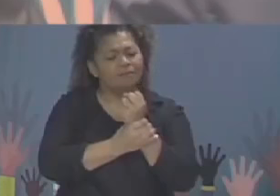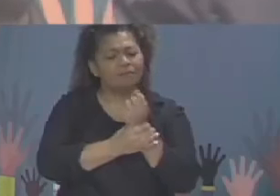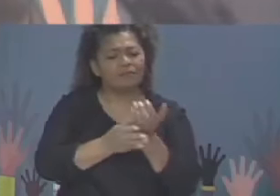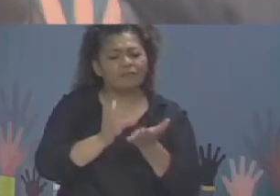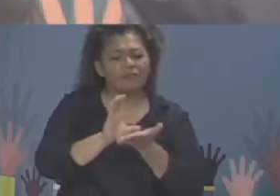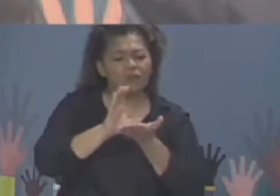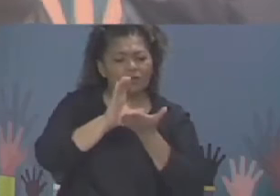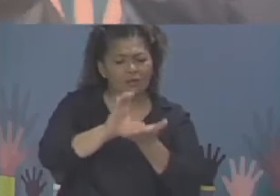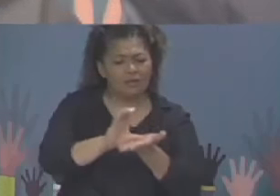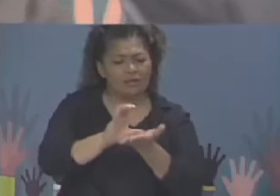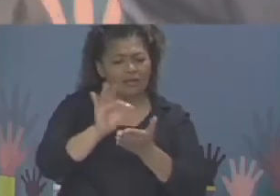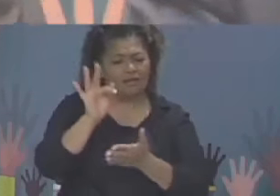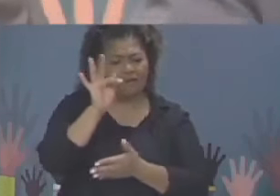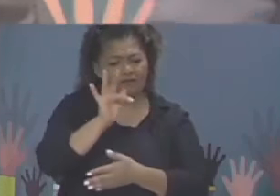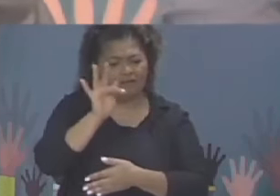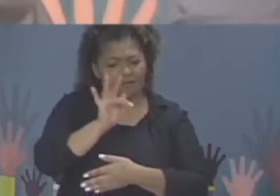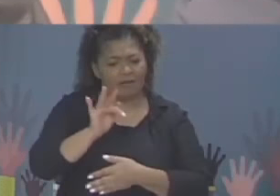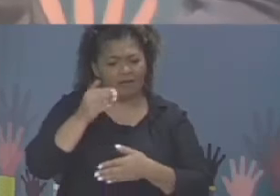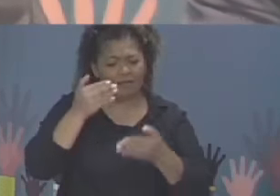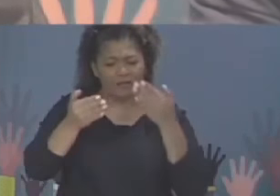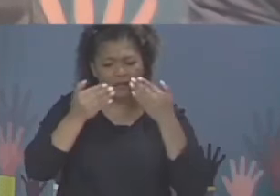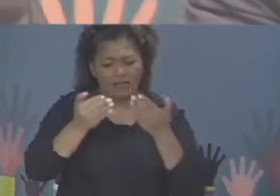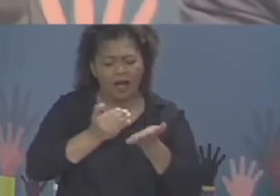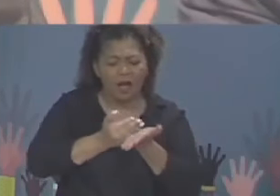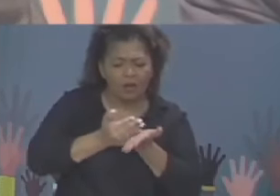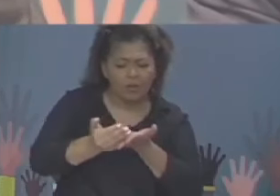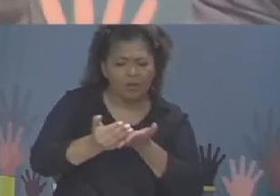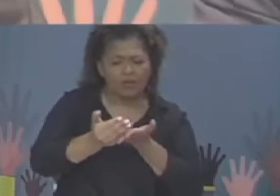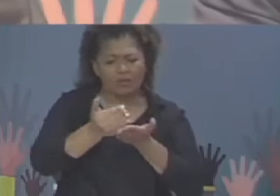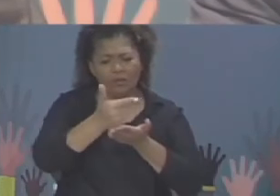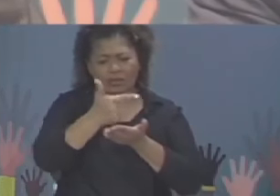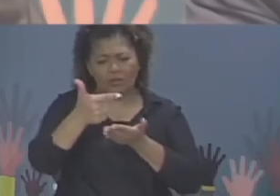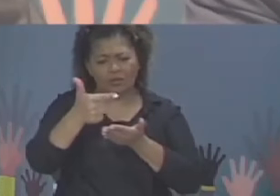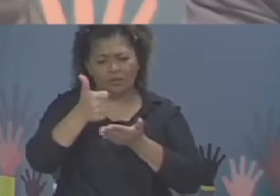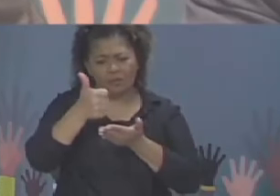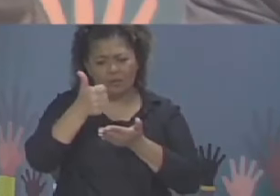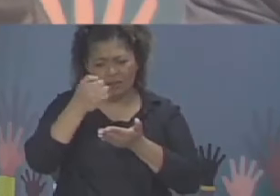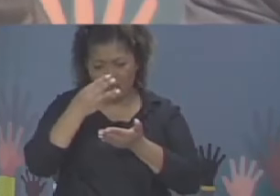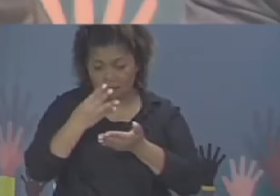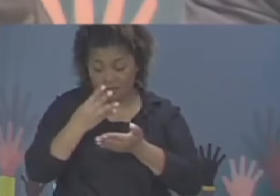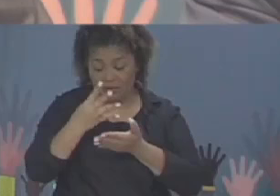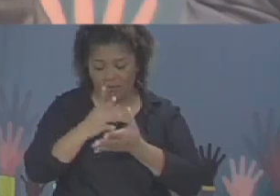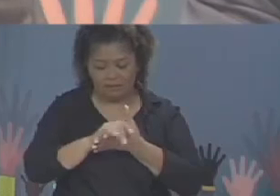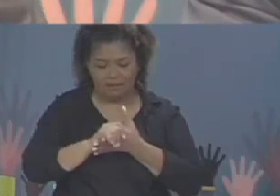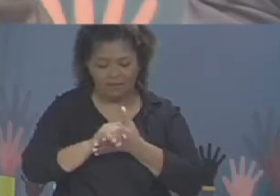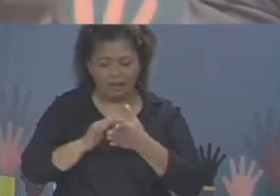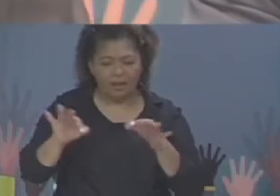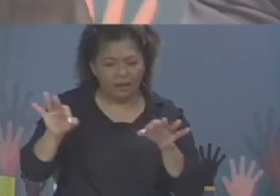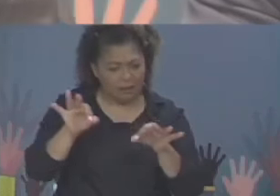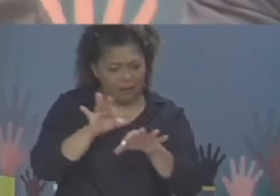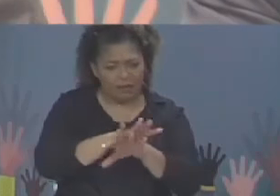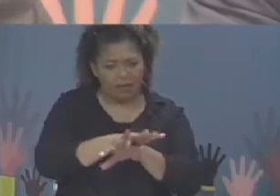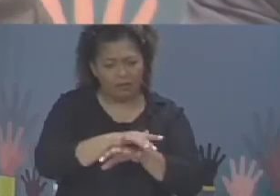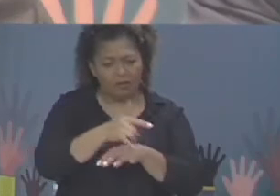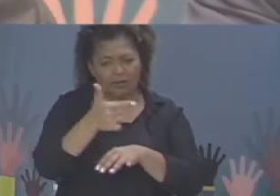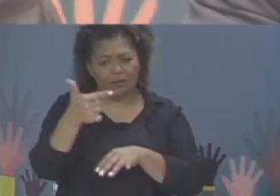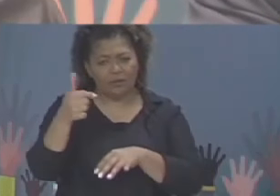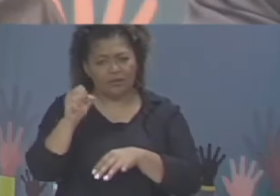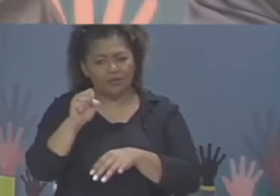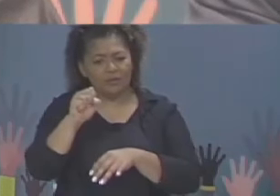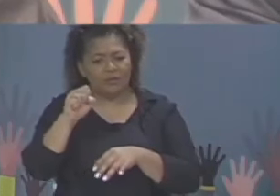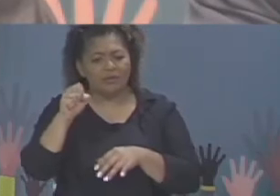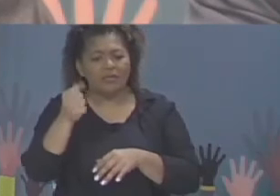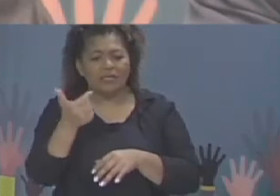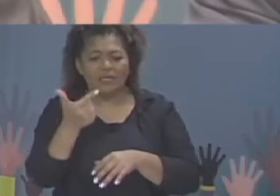Federal de Psicologia, que se iniciou no ano 2014, 2015, 2016. Bem como a referida nota de repúdio que